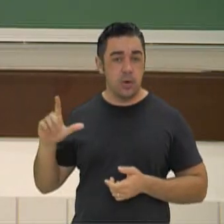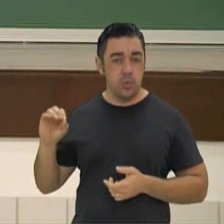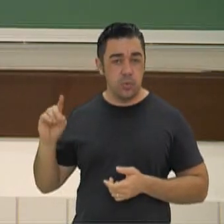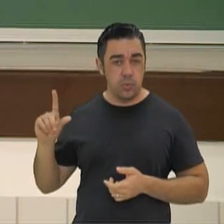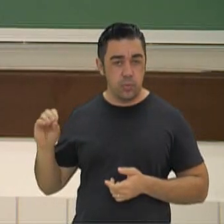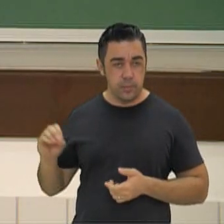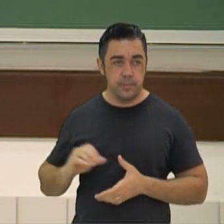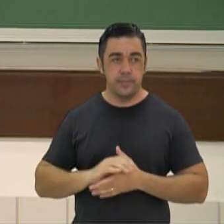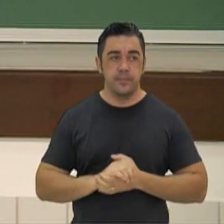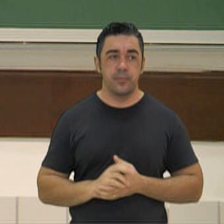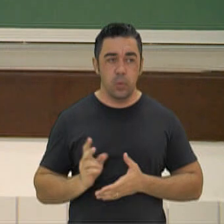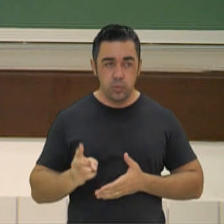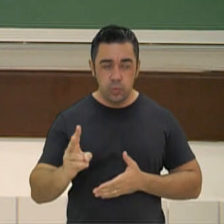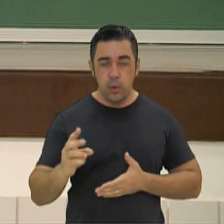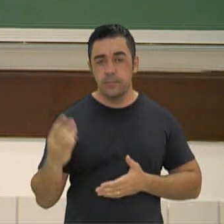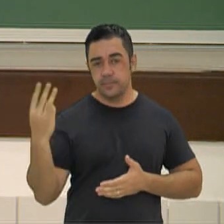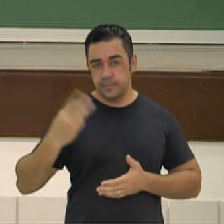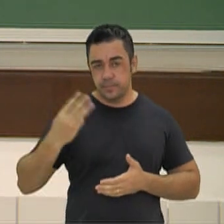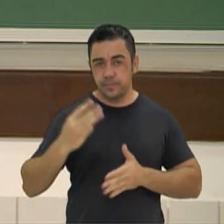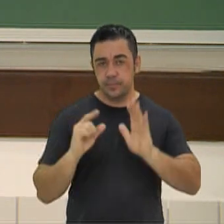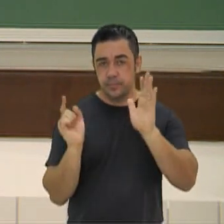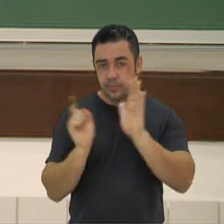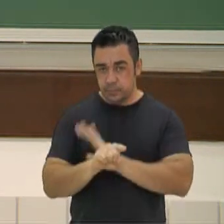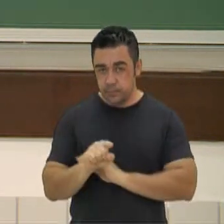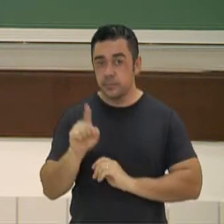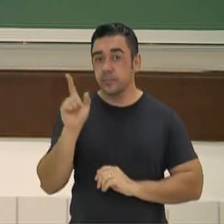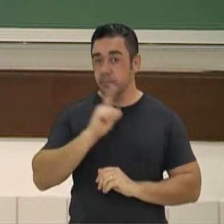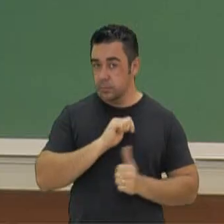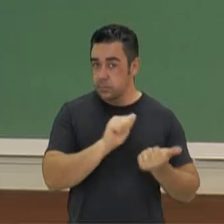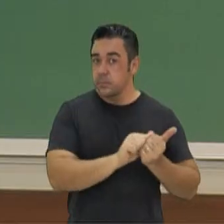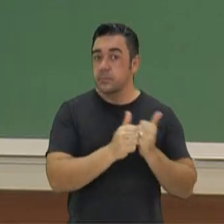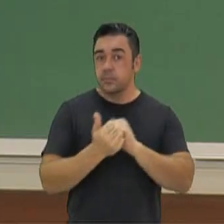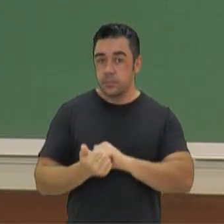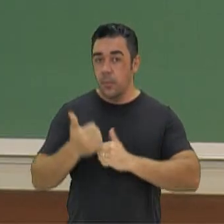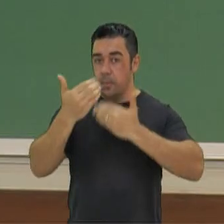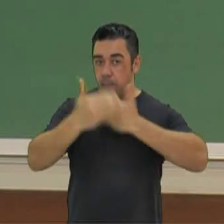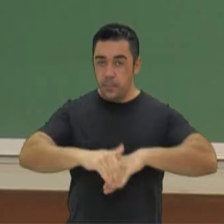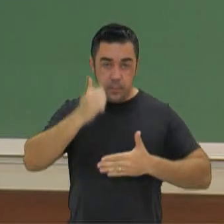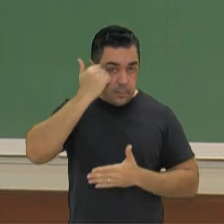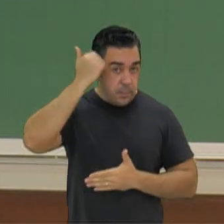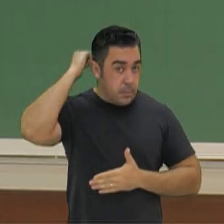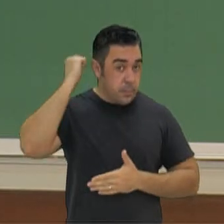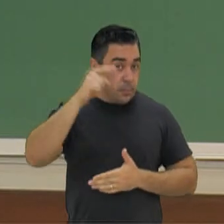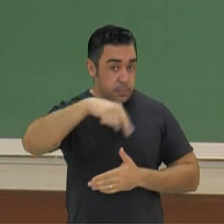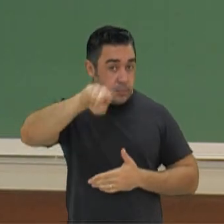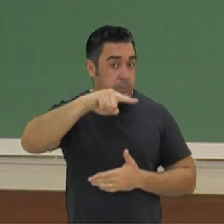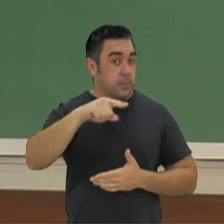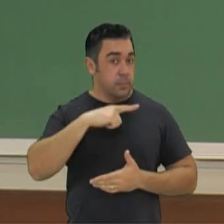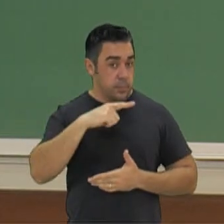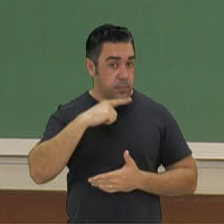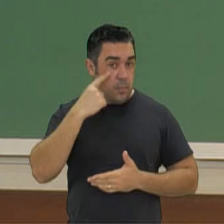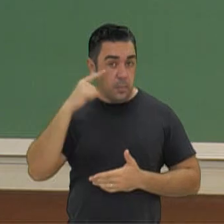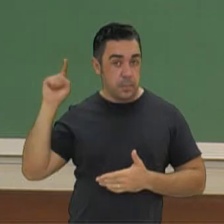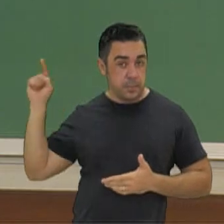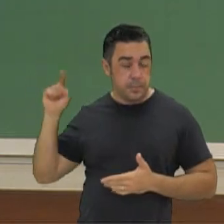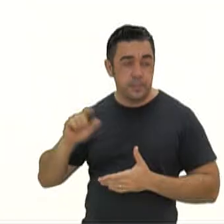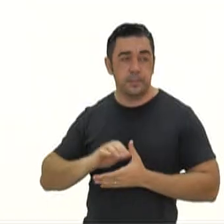vamos prosseguindo. Uma questão aqui agora adaptada da FUVEST, para quem vai encarar o vestibular aí esse ano. Vamos